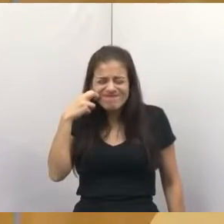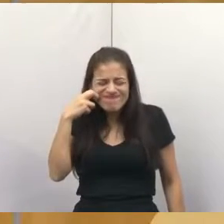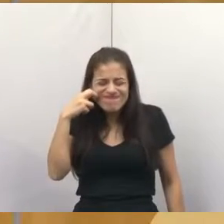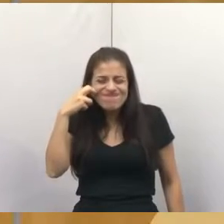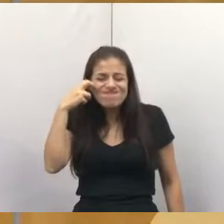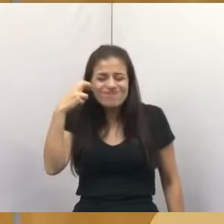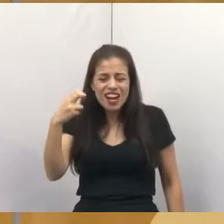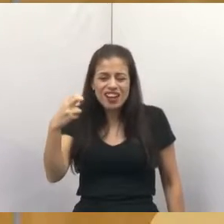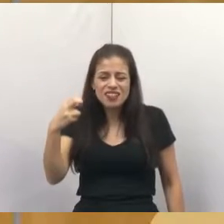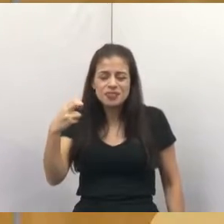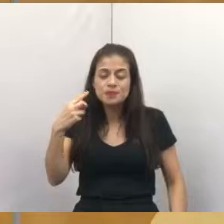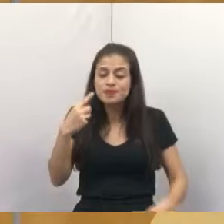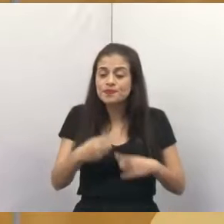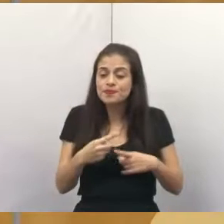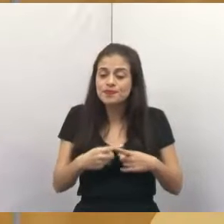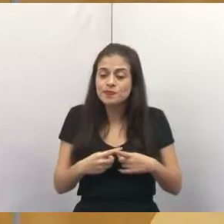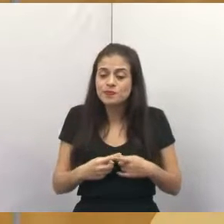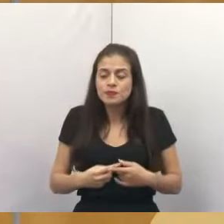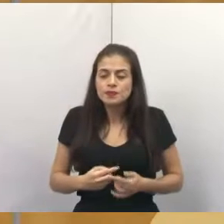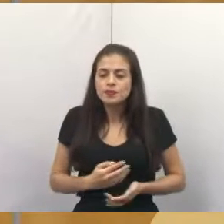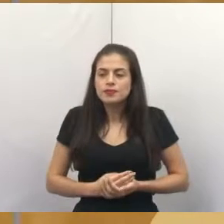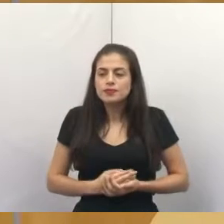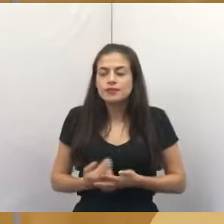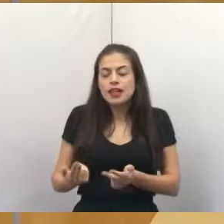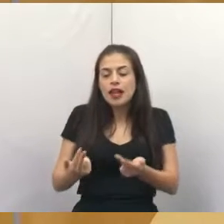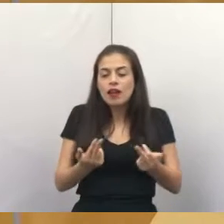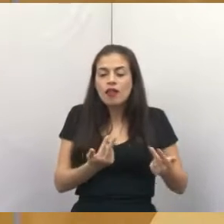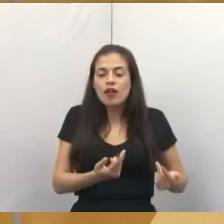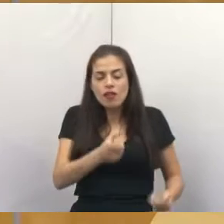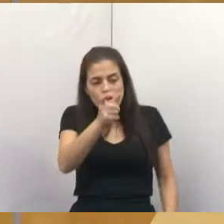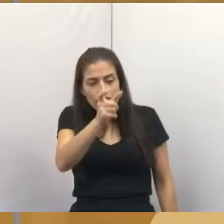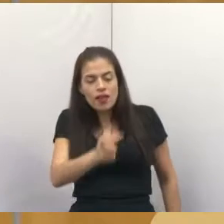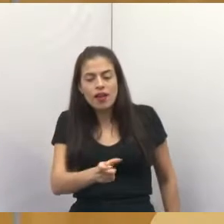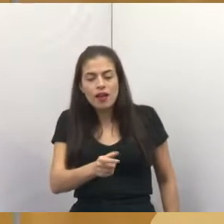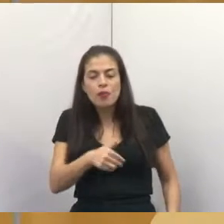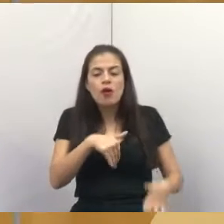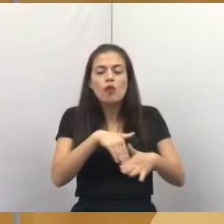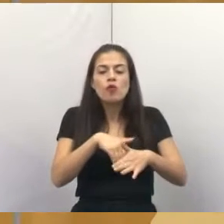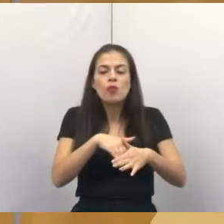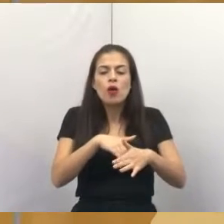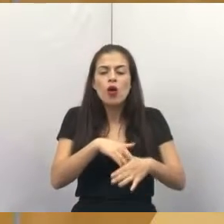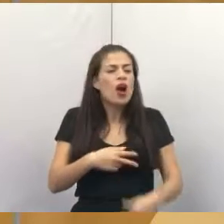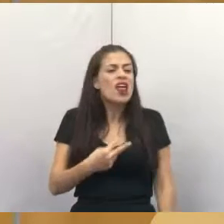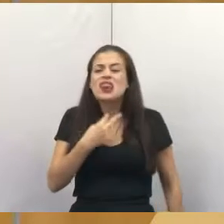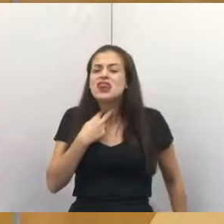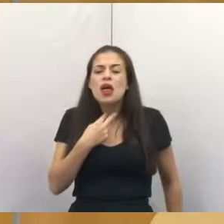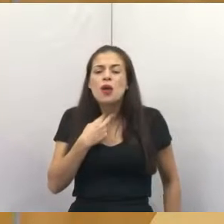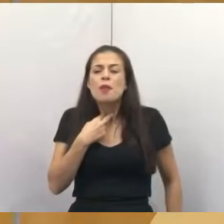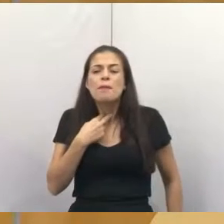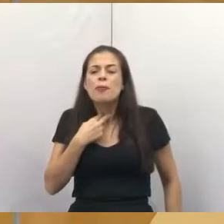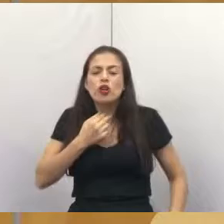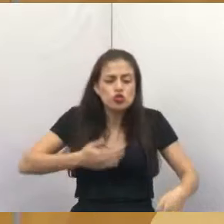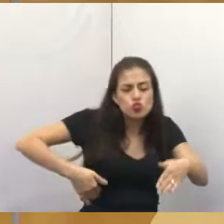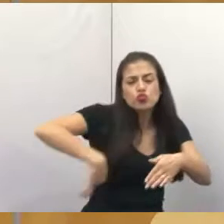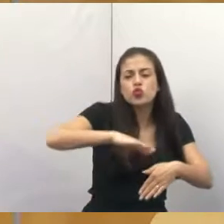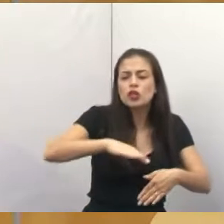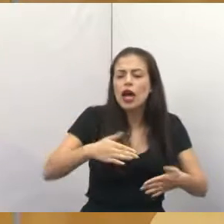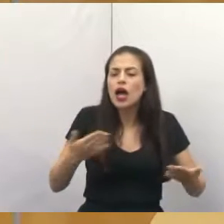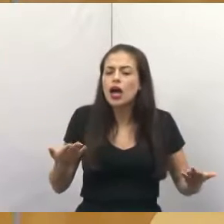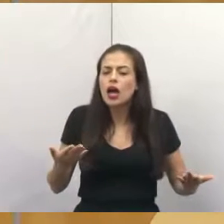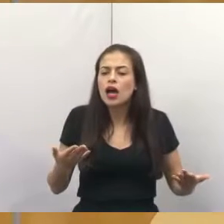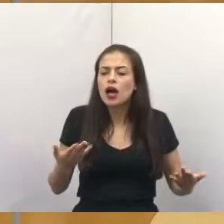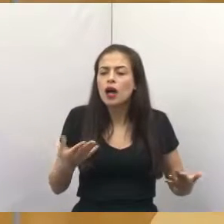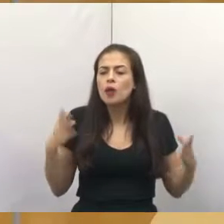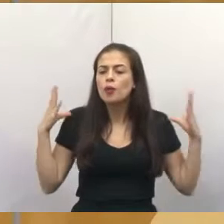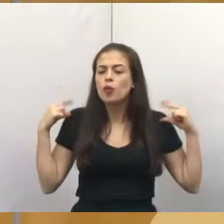constrangido, porque é como se a gente falasse para o jogador de futebol que não pode chutar bola, que o motorista não pode dirigir e o